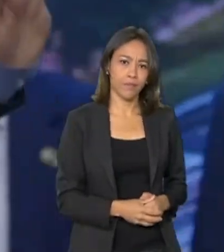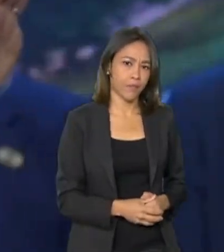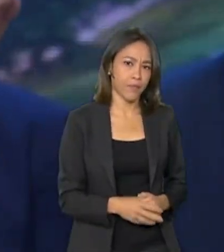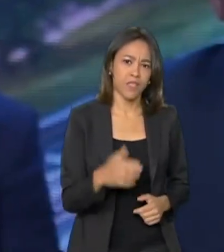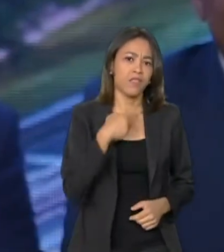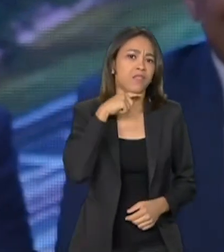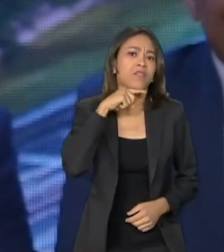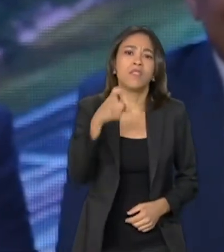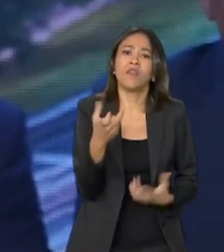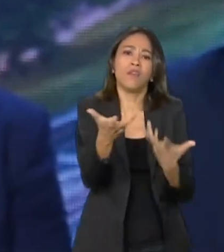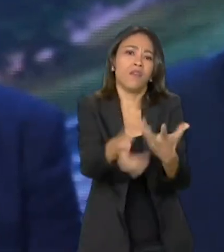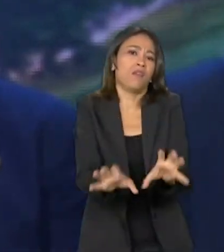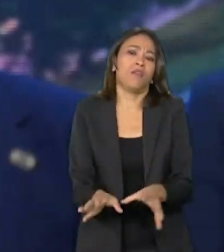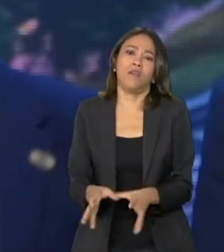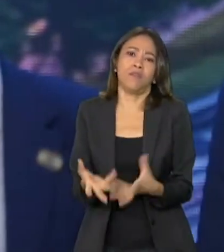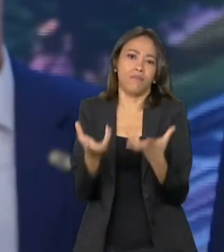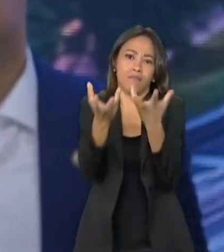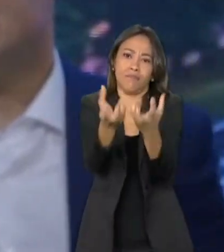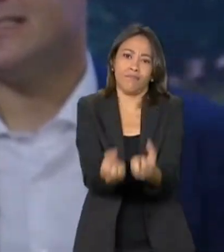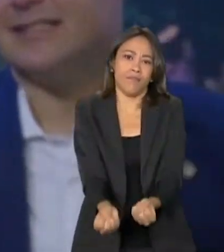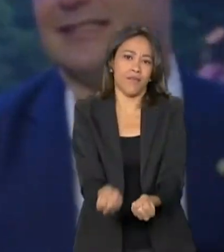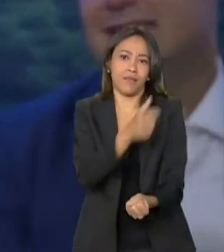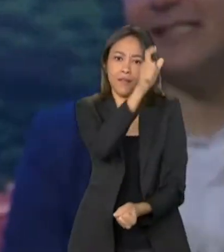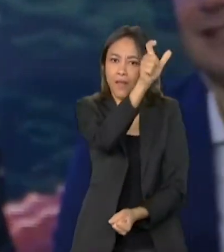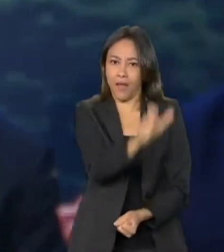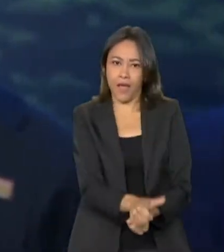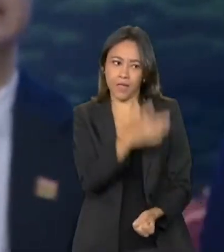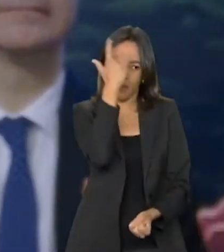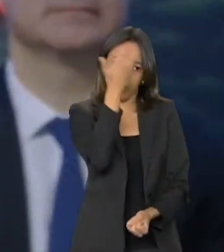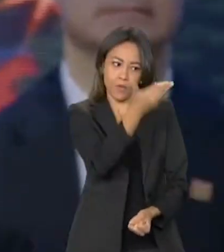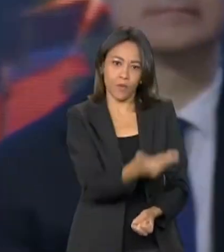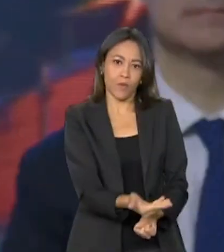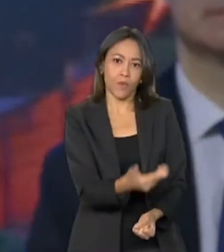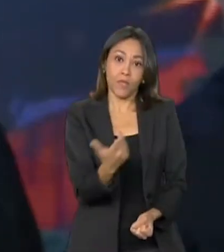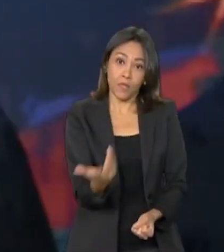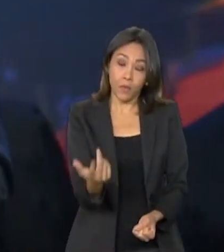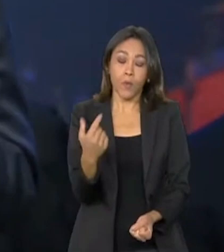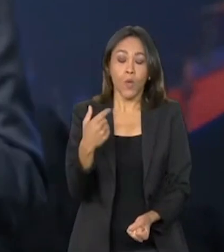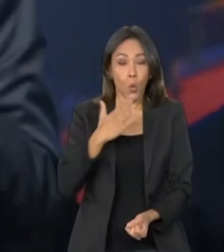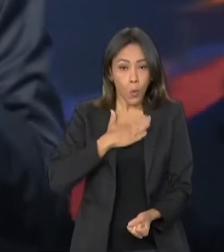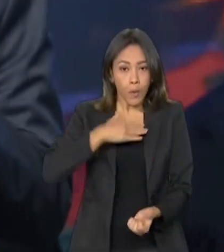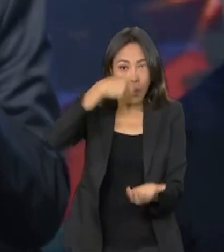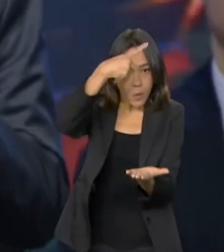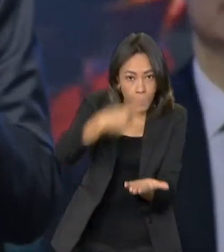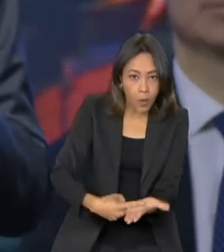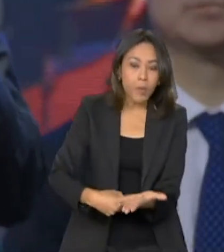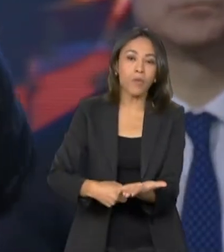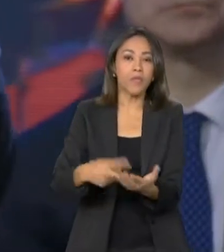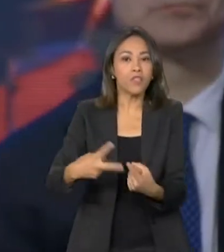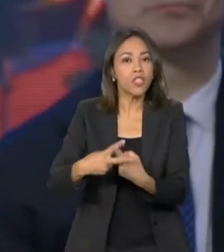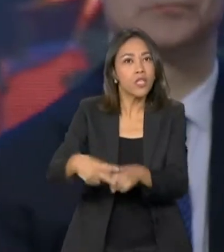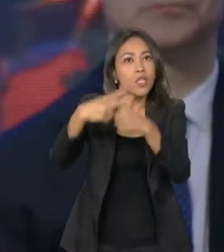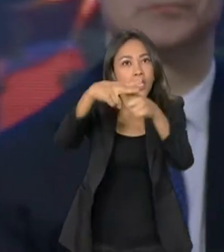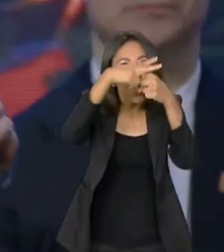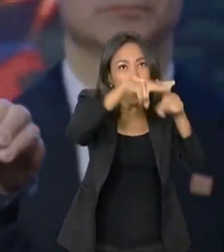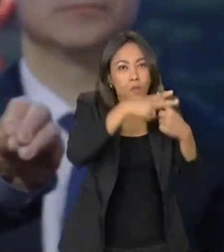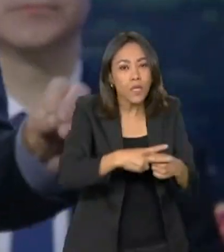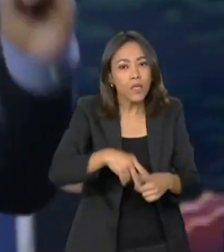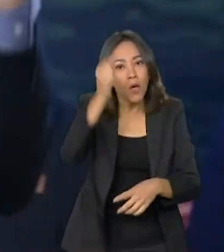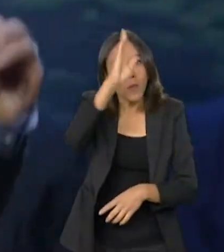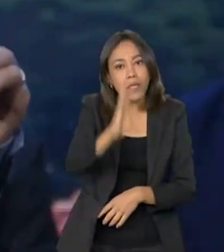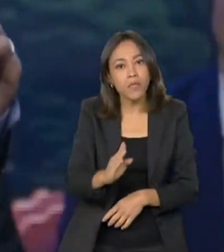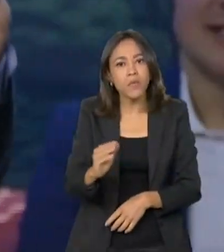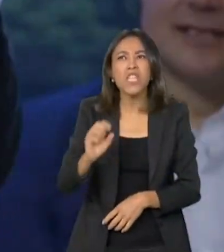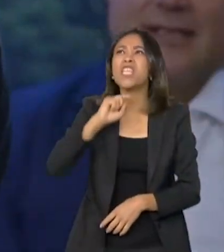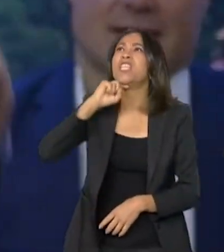Ninguém queria recebê-lo. Então nós assumimos o compromisso de recuperar uma coisa que o Brasil tem, que ninguém tem.